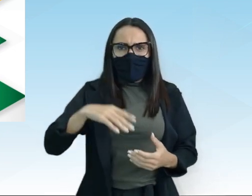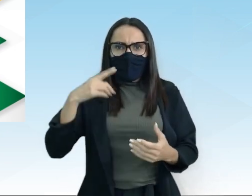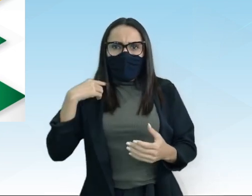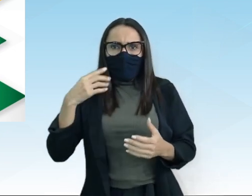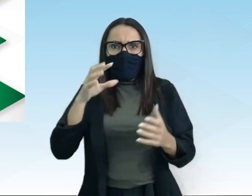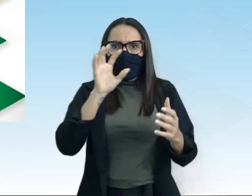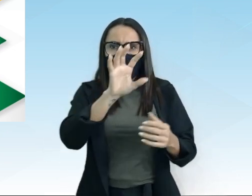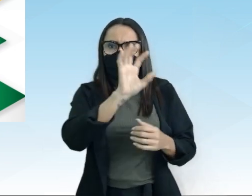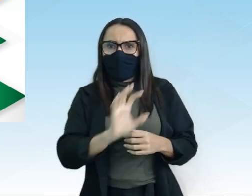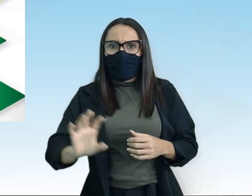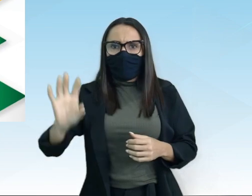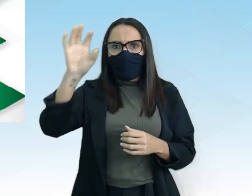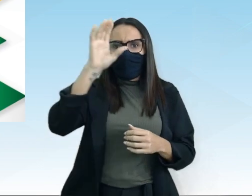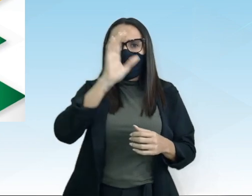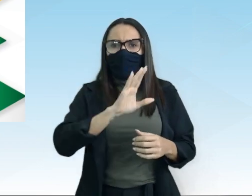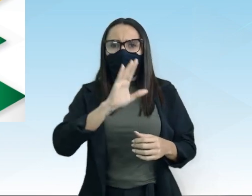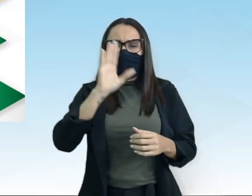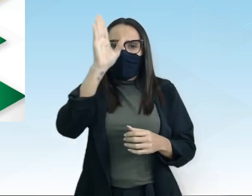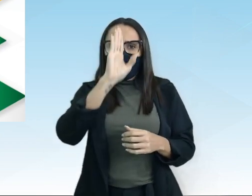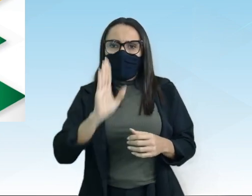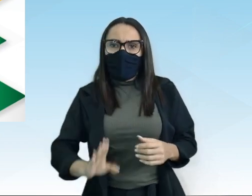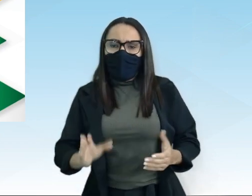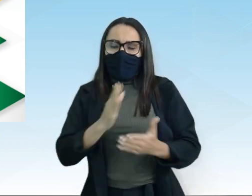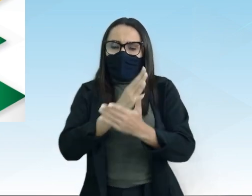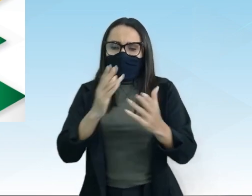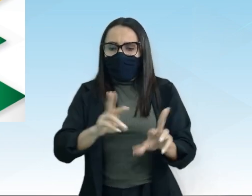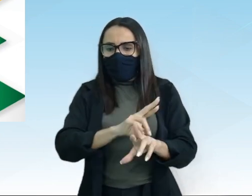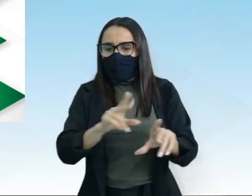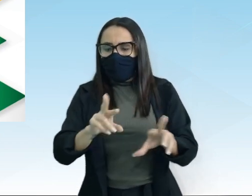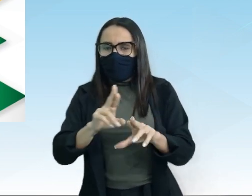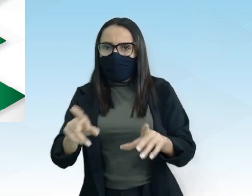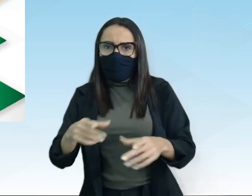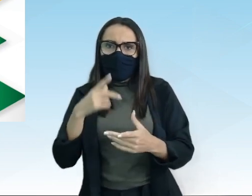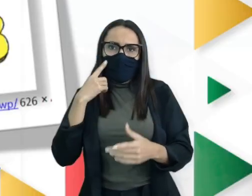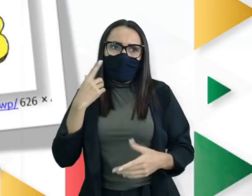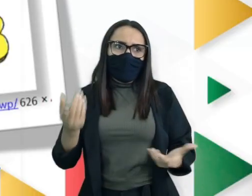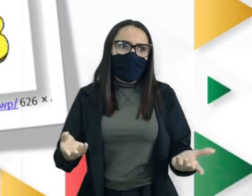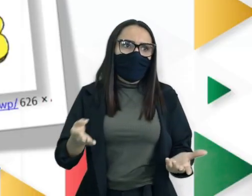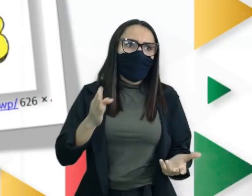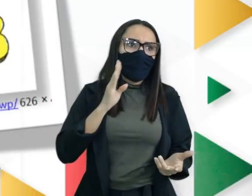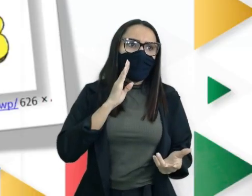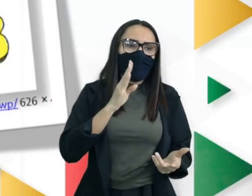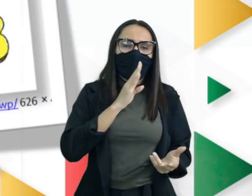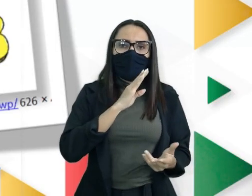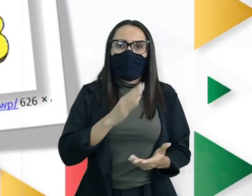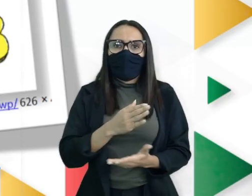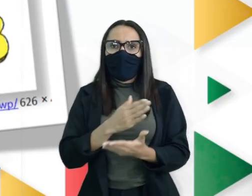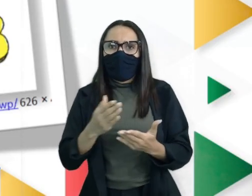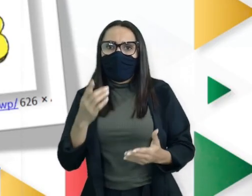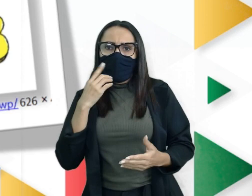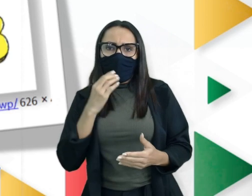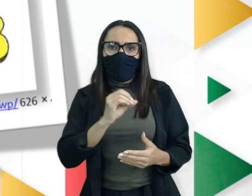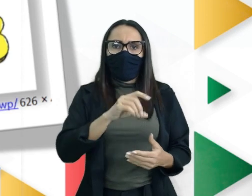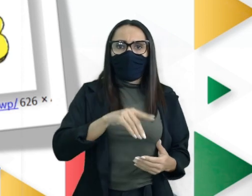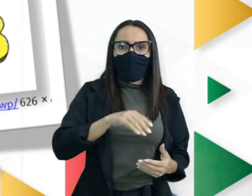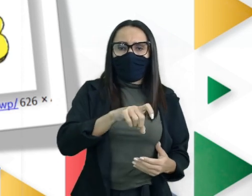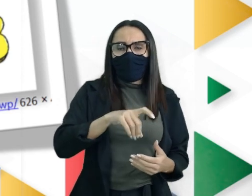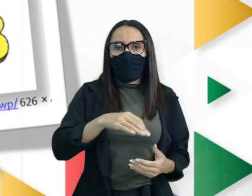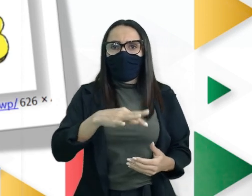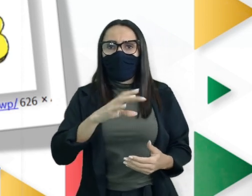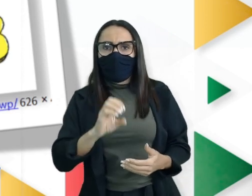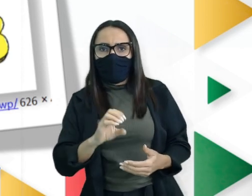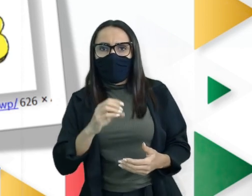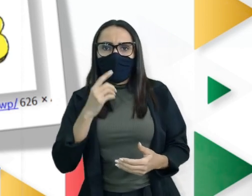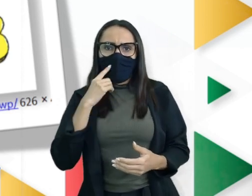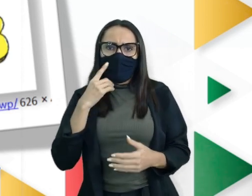regiões diferentes em nosso país. Por exemplo, ba, che, oxente,